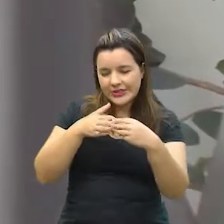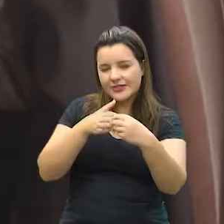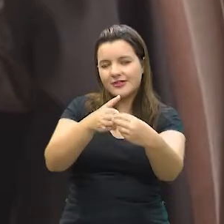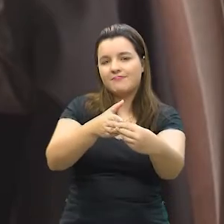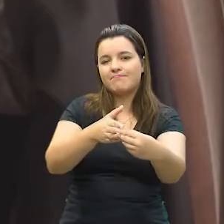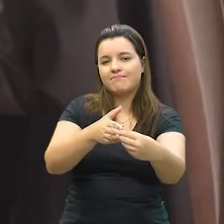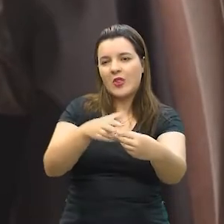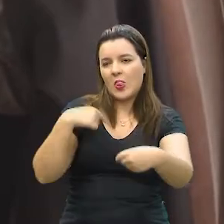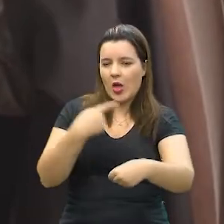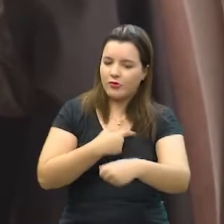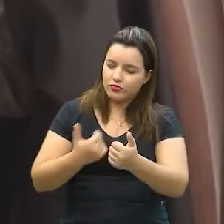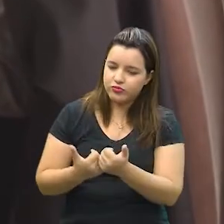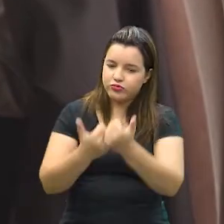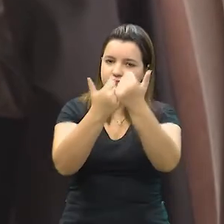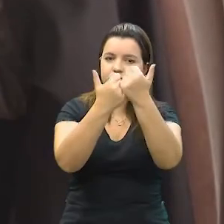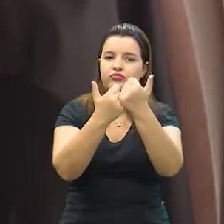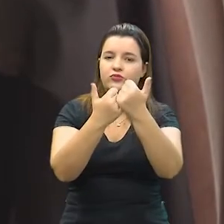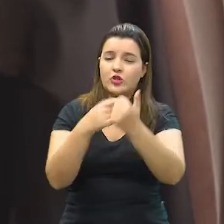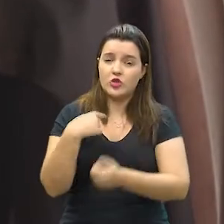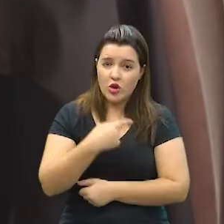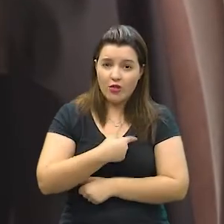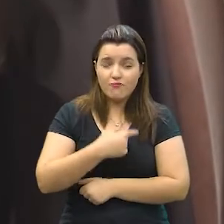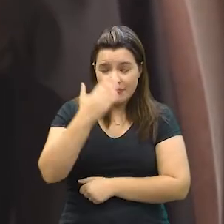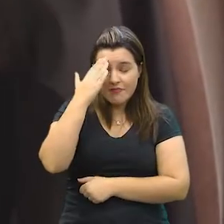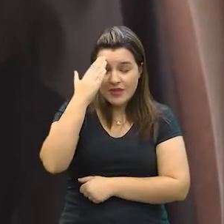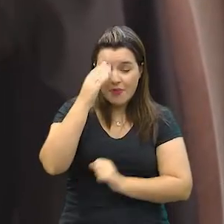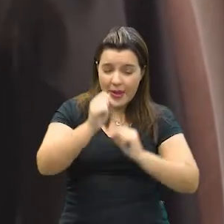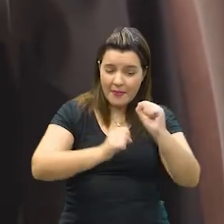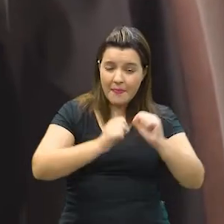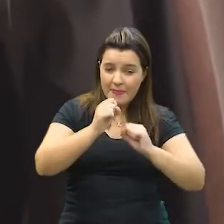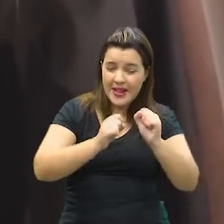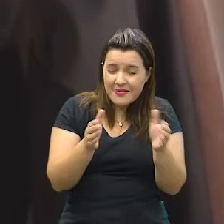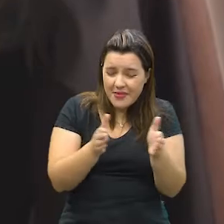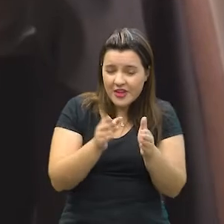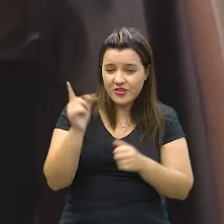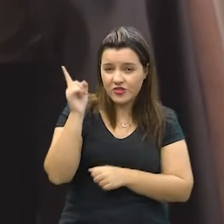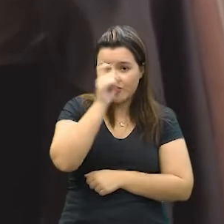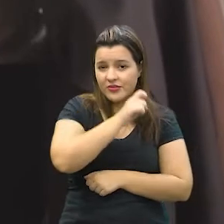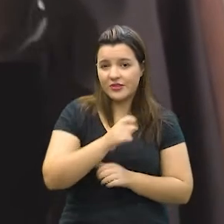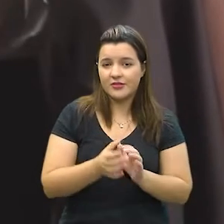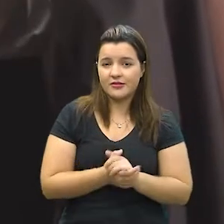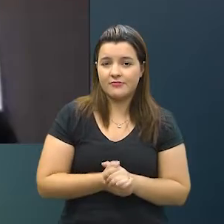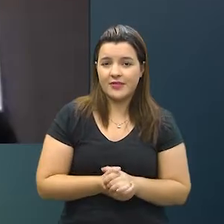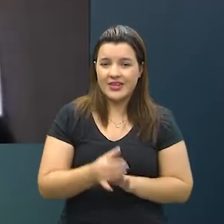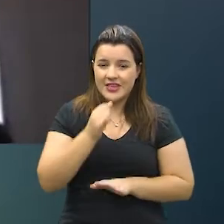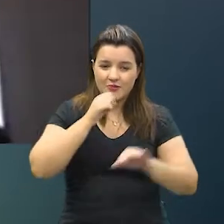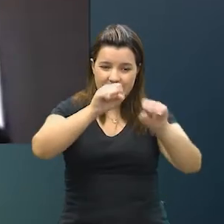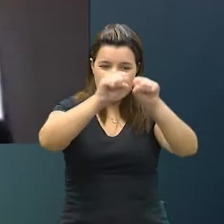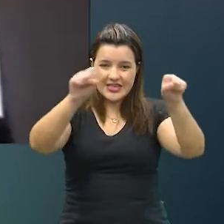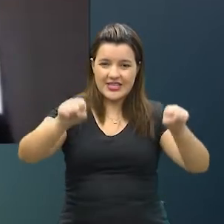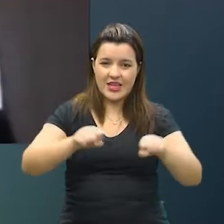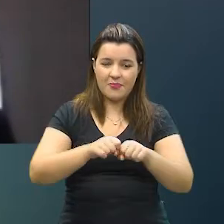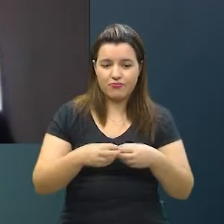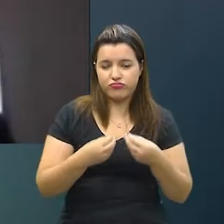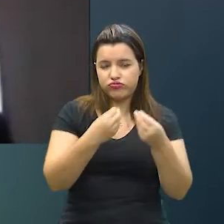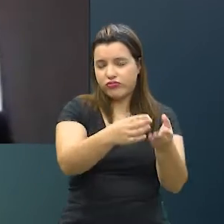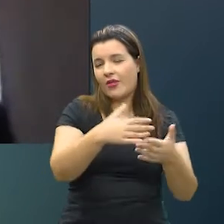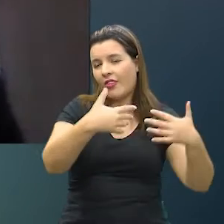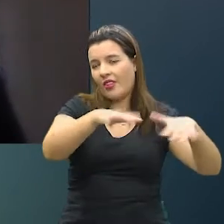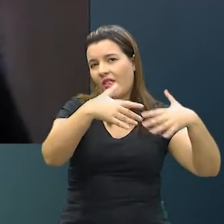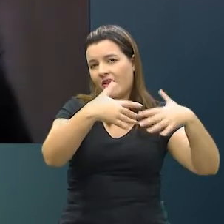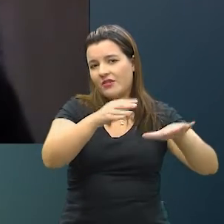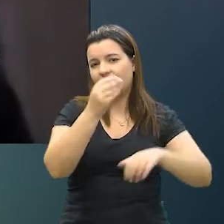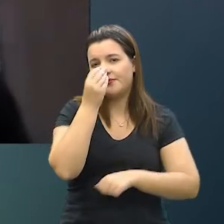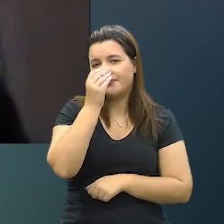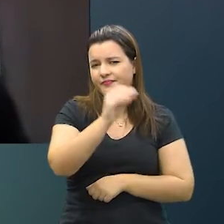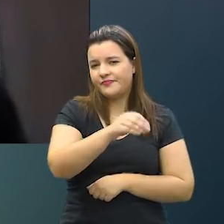essa dor dessa pequena empresa. Então, não adianta para nós, por exemplo, simplesmente largar um sistema, ligar um software e essa pequena indústria